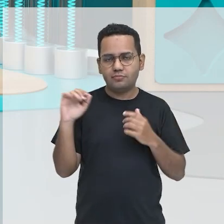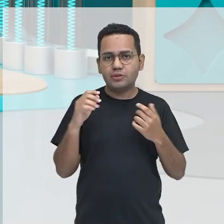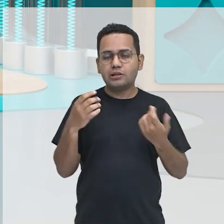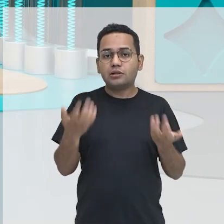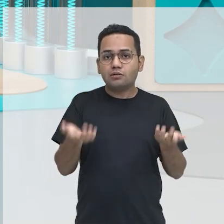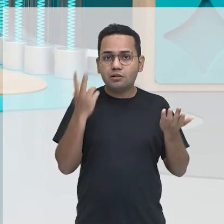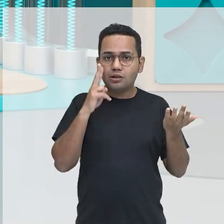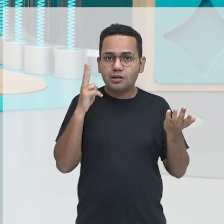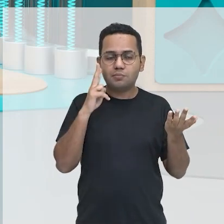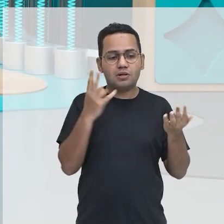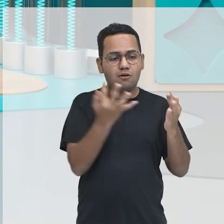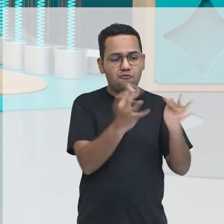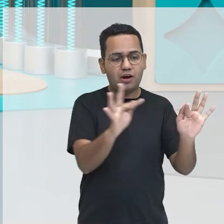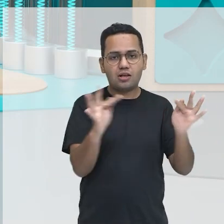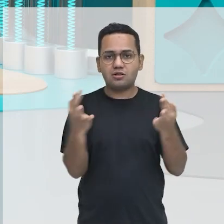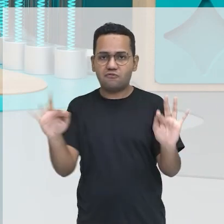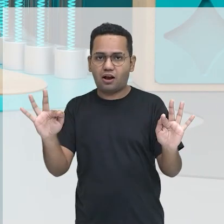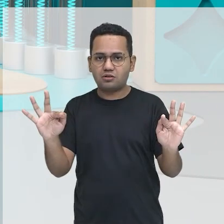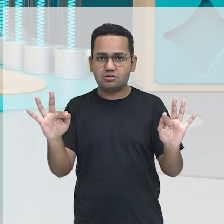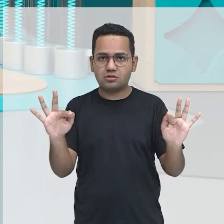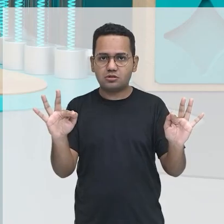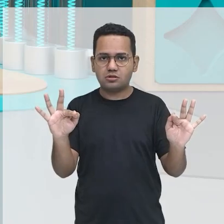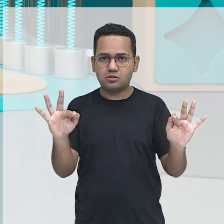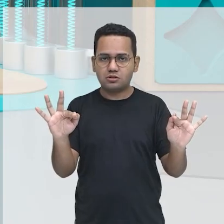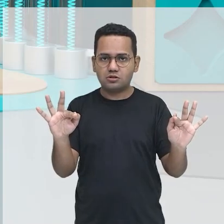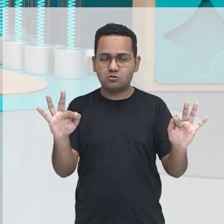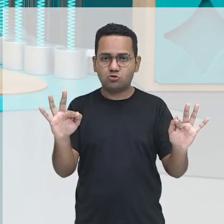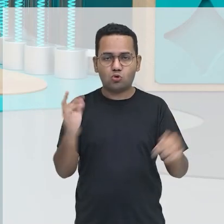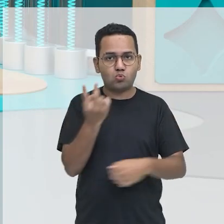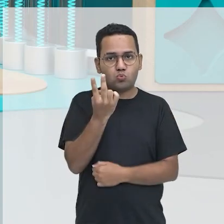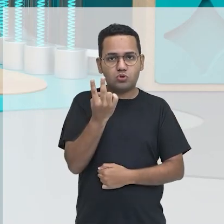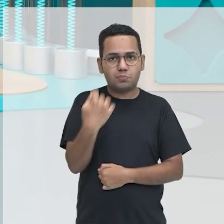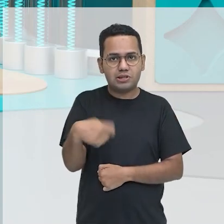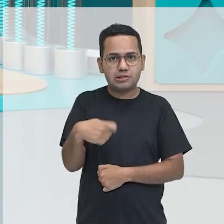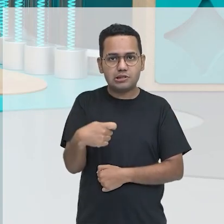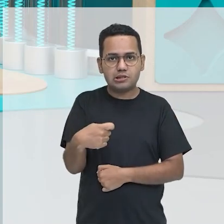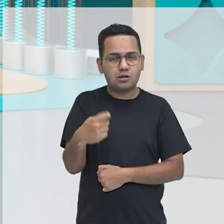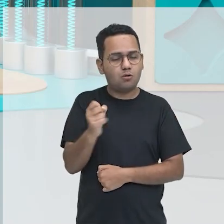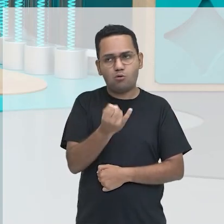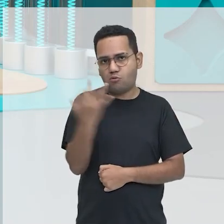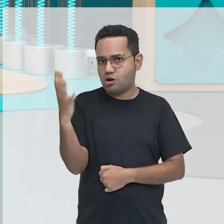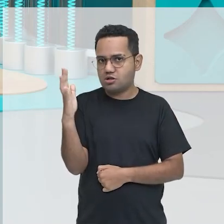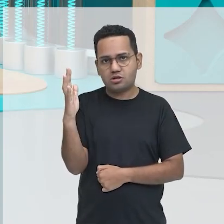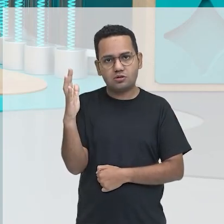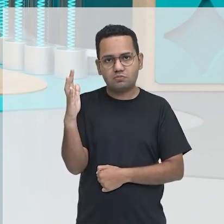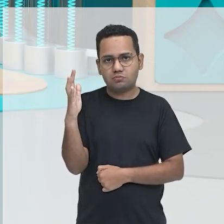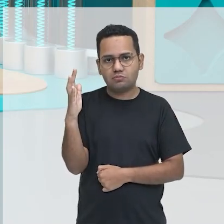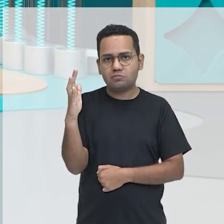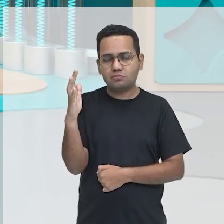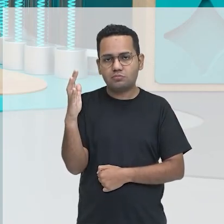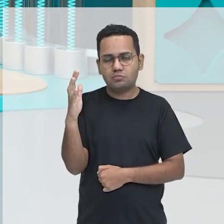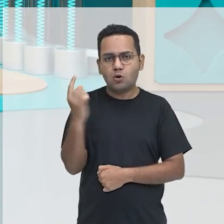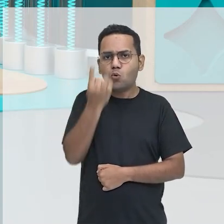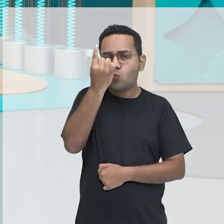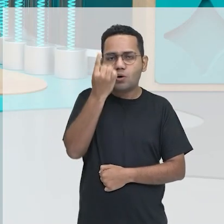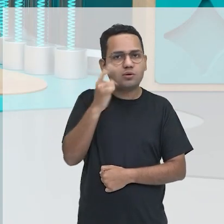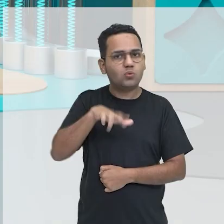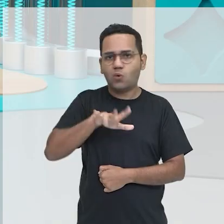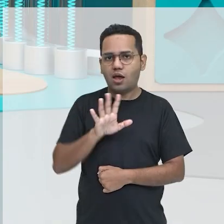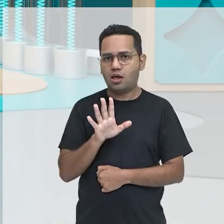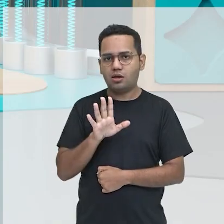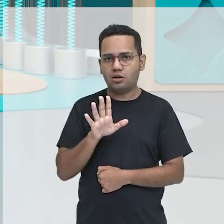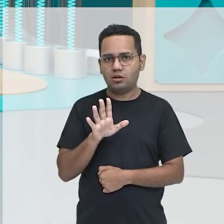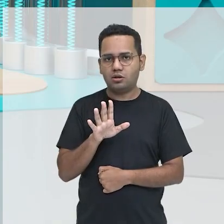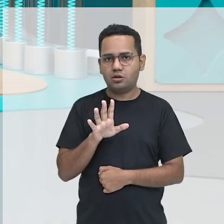oração subordinada de uma única oração. Não, não dá. Eu preciso de um período composto com mais de uma oração. E aí, a depender